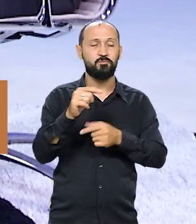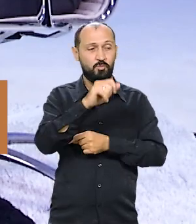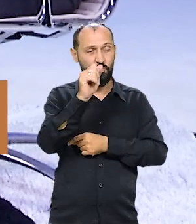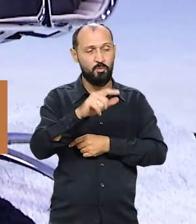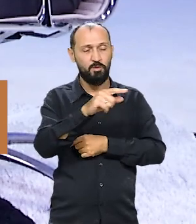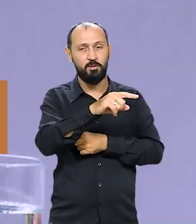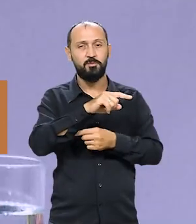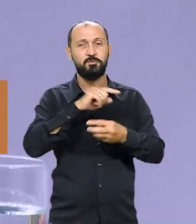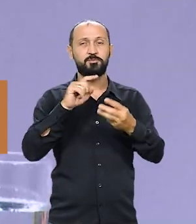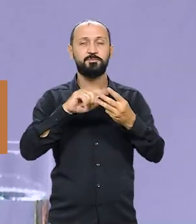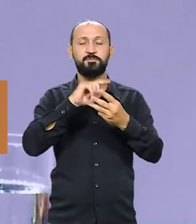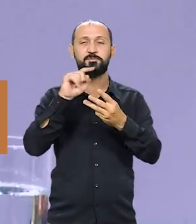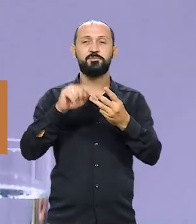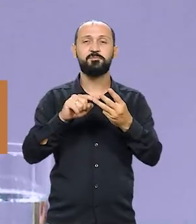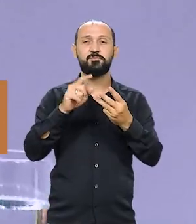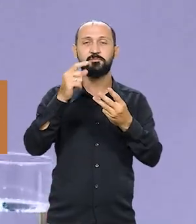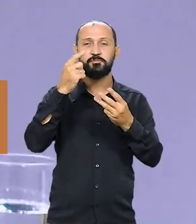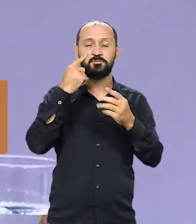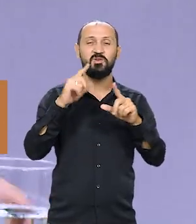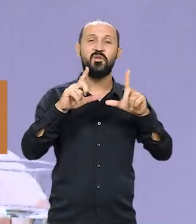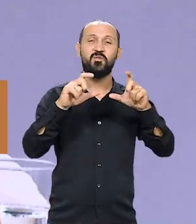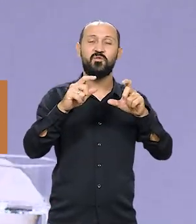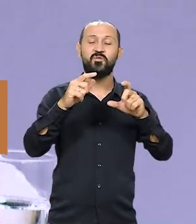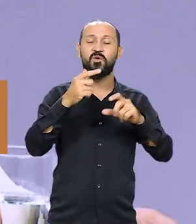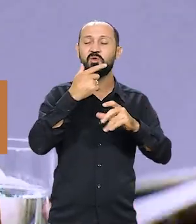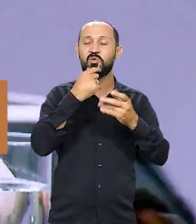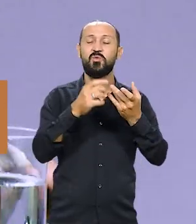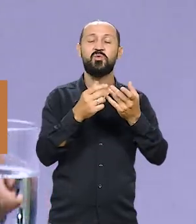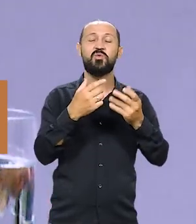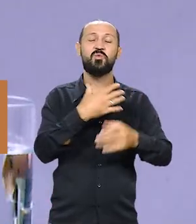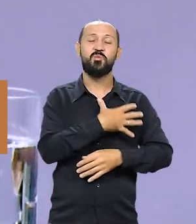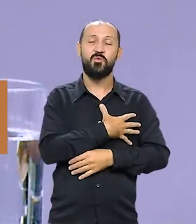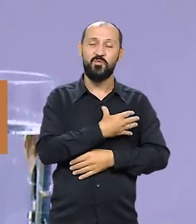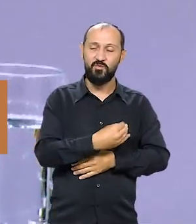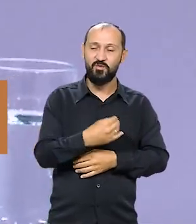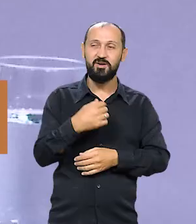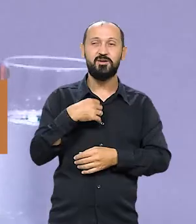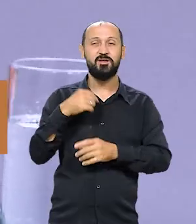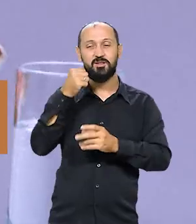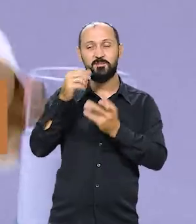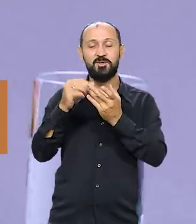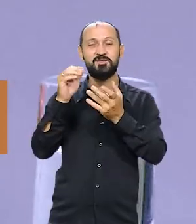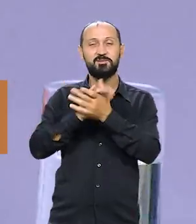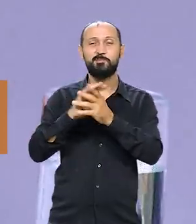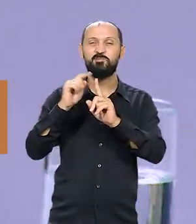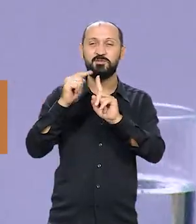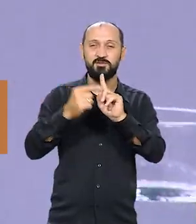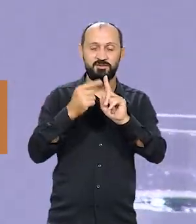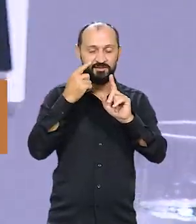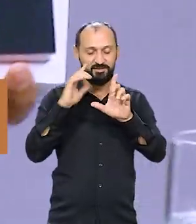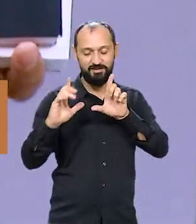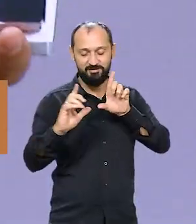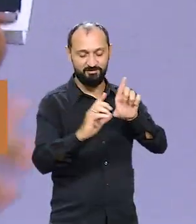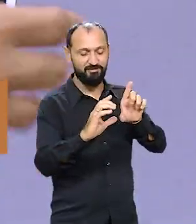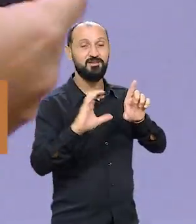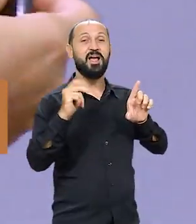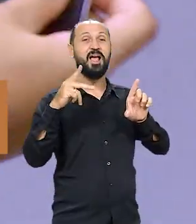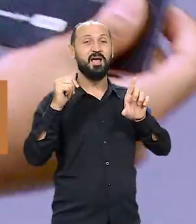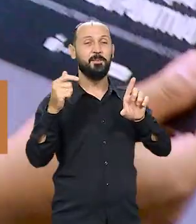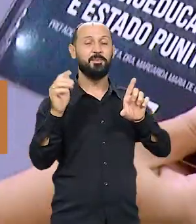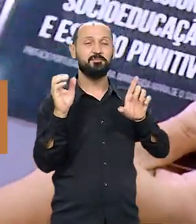essa azulzinha quanto essa, são as fotos do meu filho e da minha esposa grávida, né? Que legal! Já na